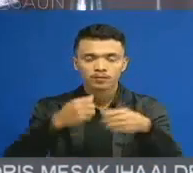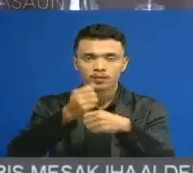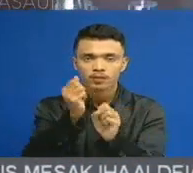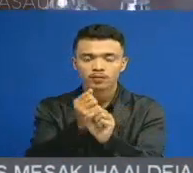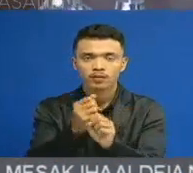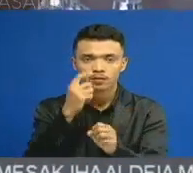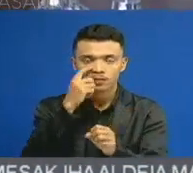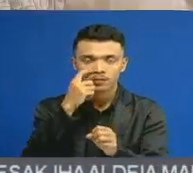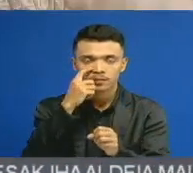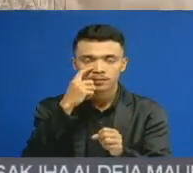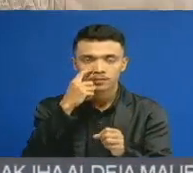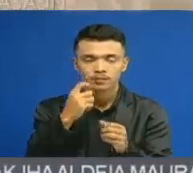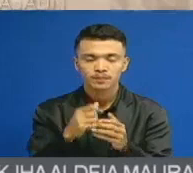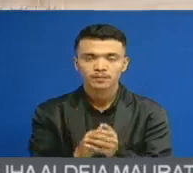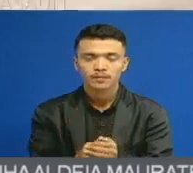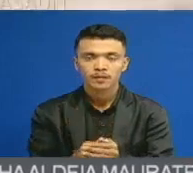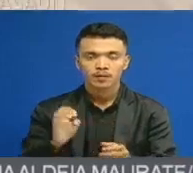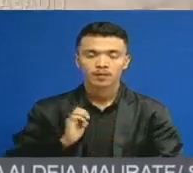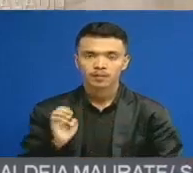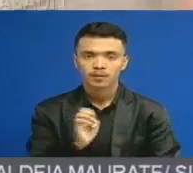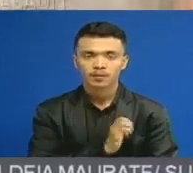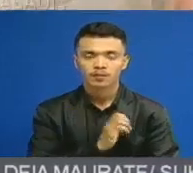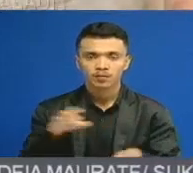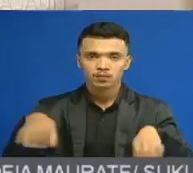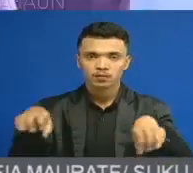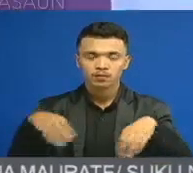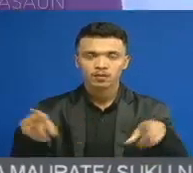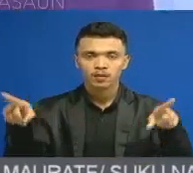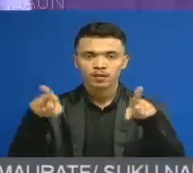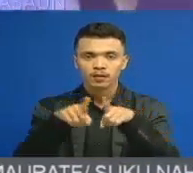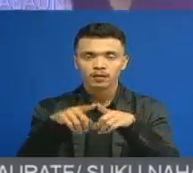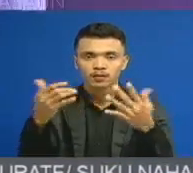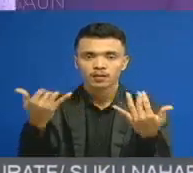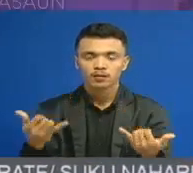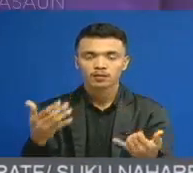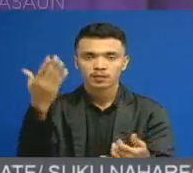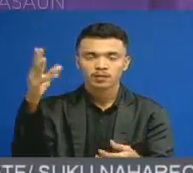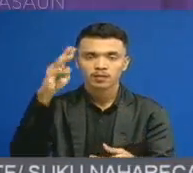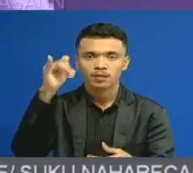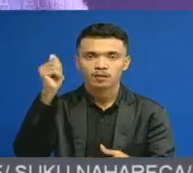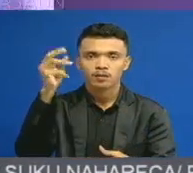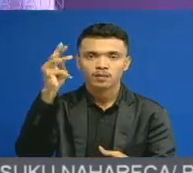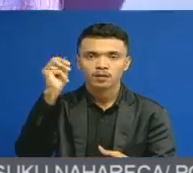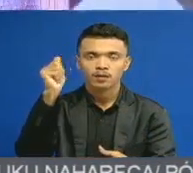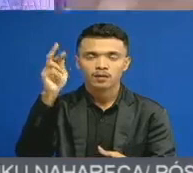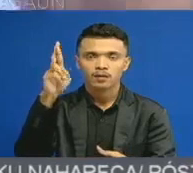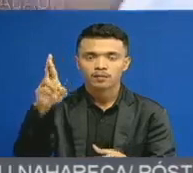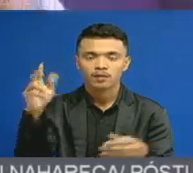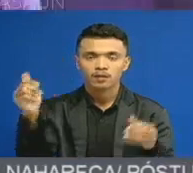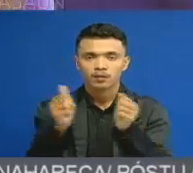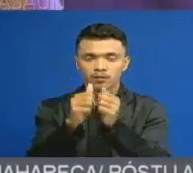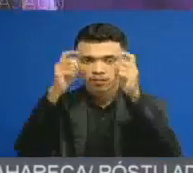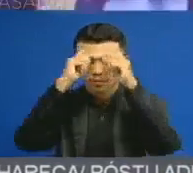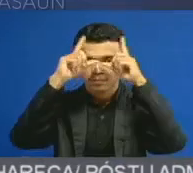ita itenia ambassador servisu ba ane samos a situasaun ia Myanmar ho Timor Leste agora